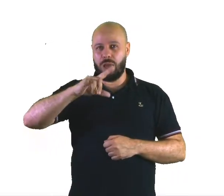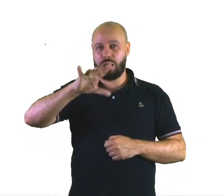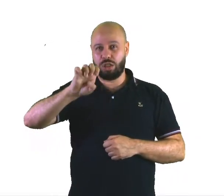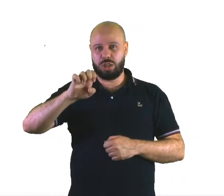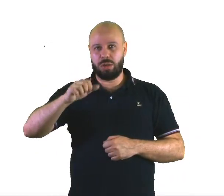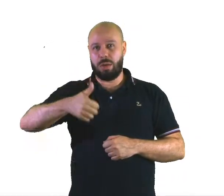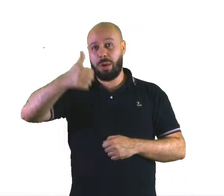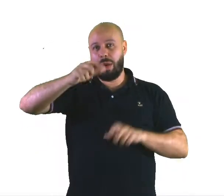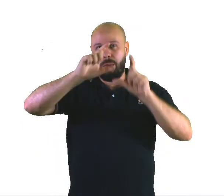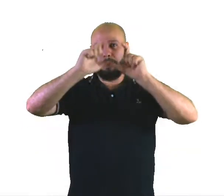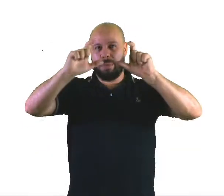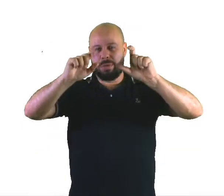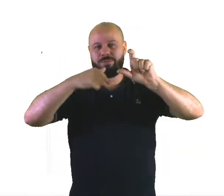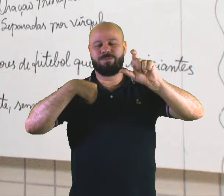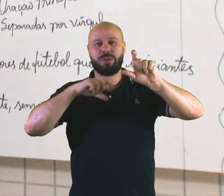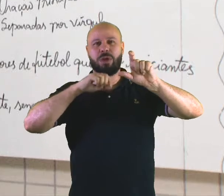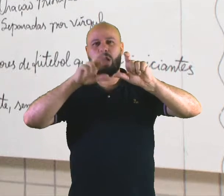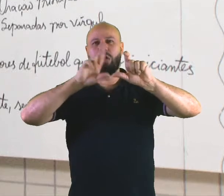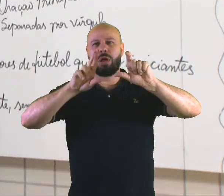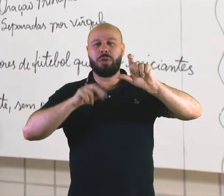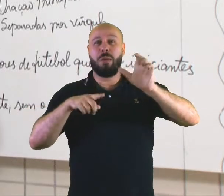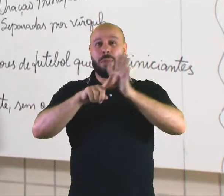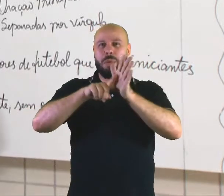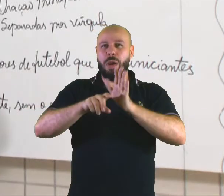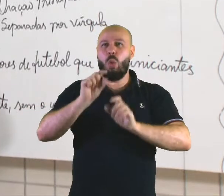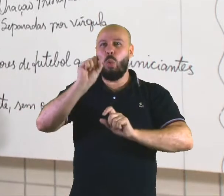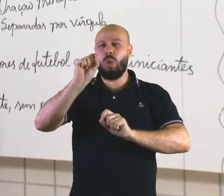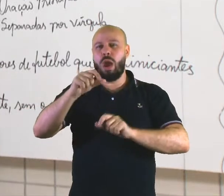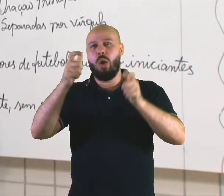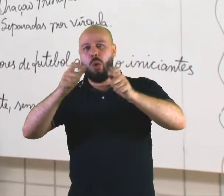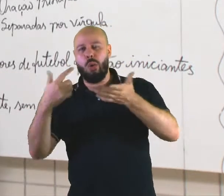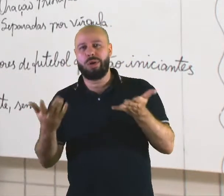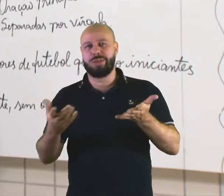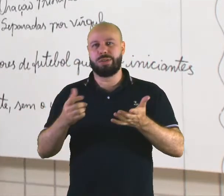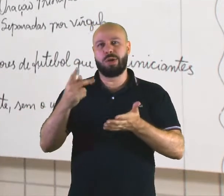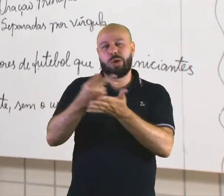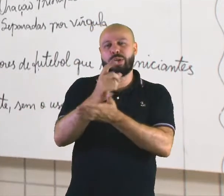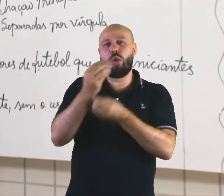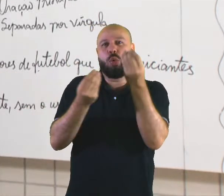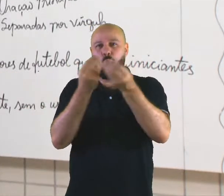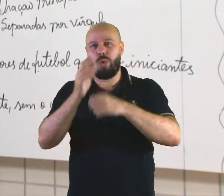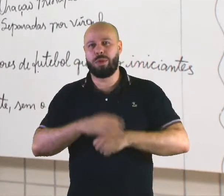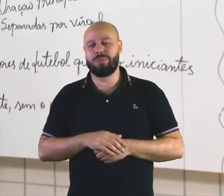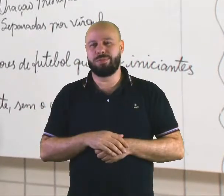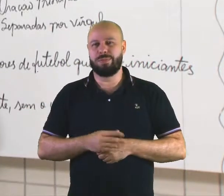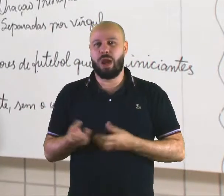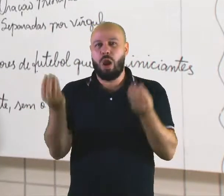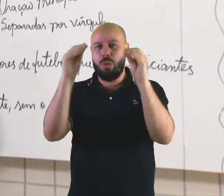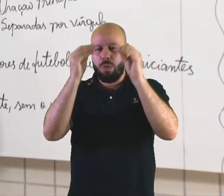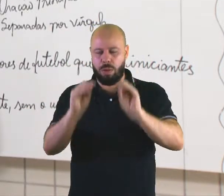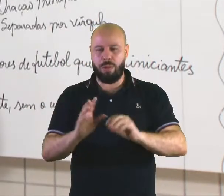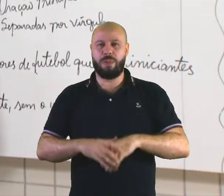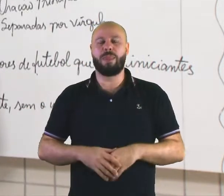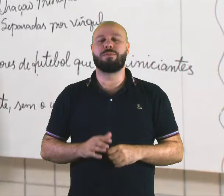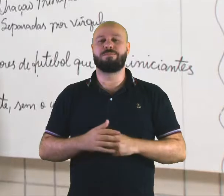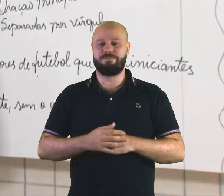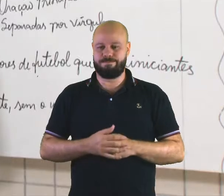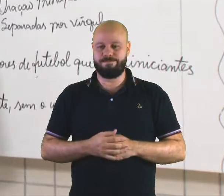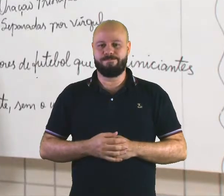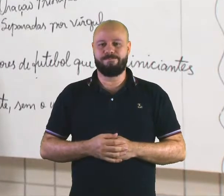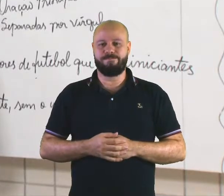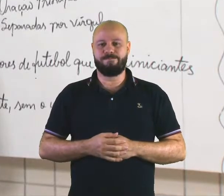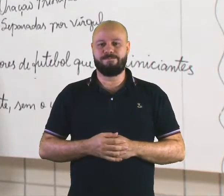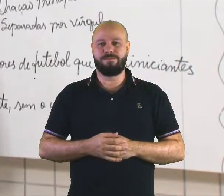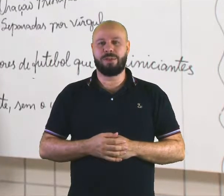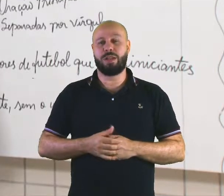primeiro parágrafo, que vai responder algumas perguntas, o que, onde aconteceu, como aconteceu, determinado fato, tá? Então, a